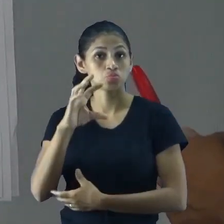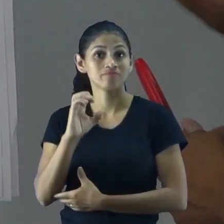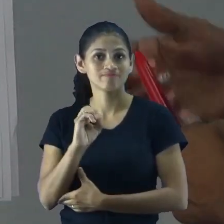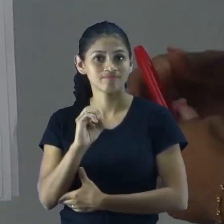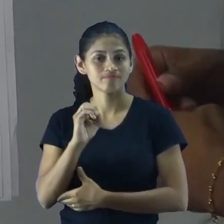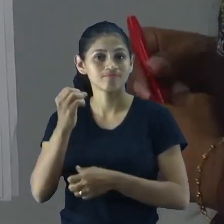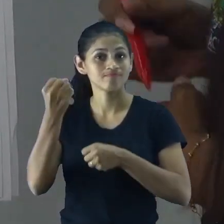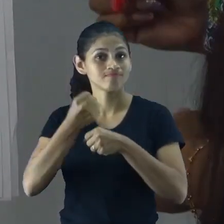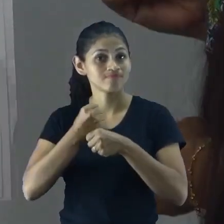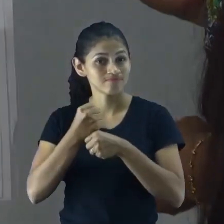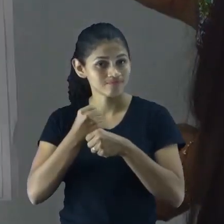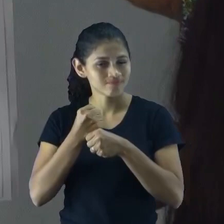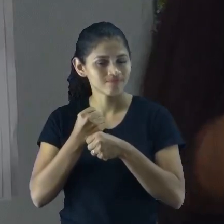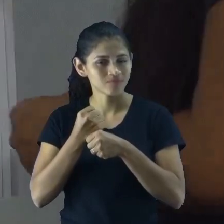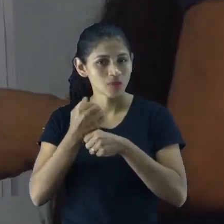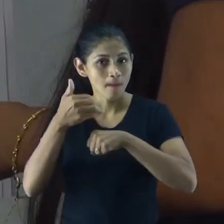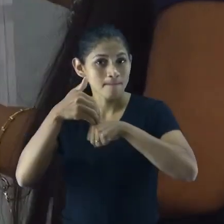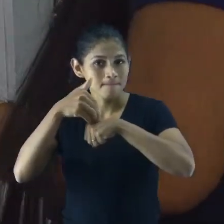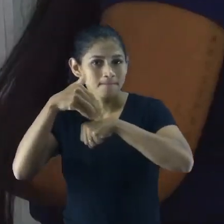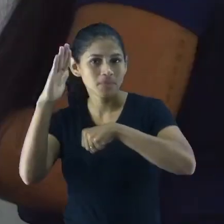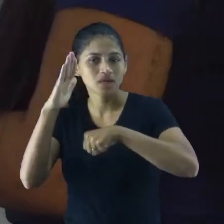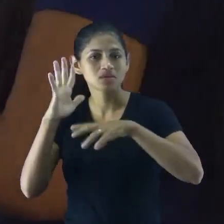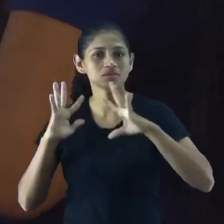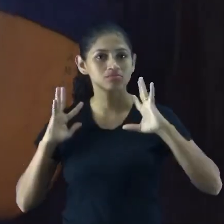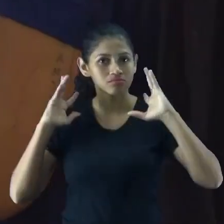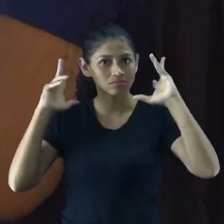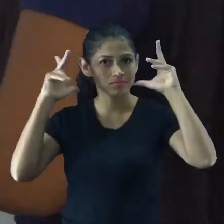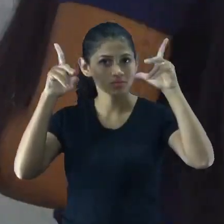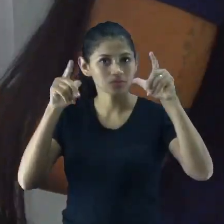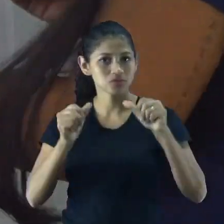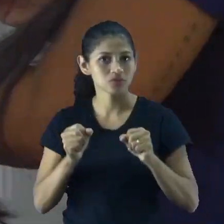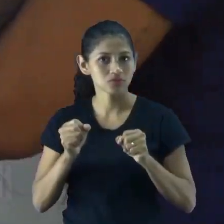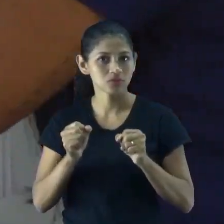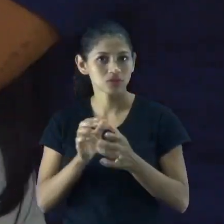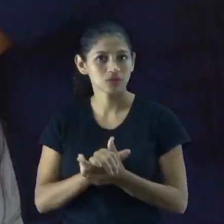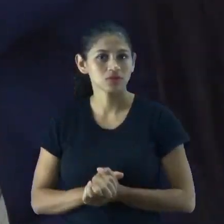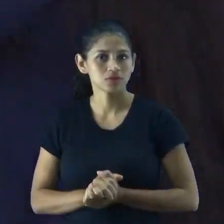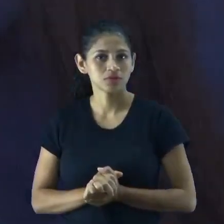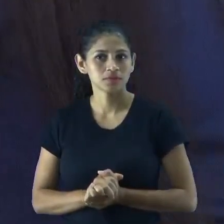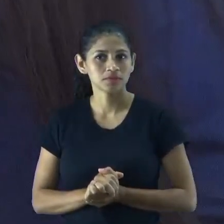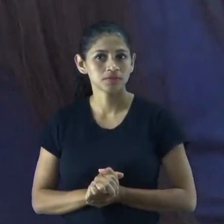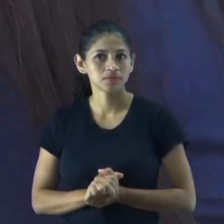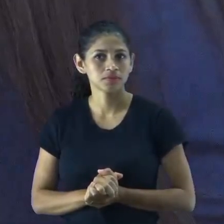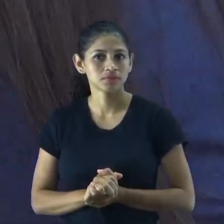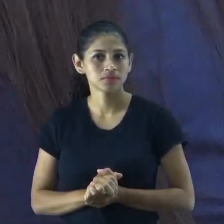vive 50 anos a mais que o leão e essa é a resposta